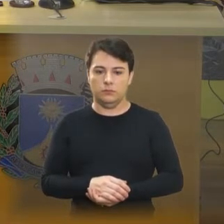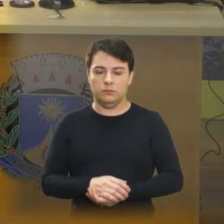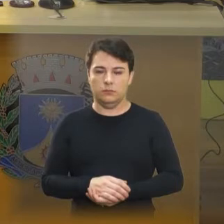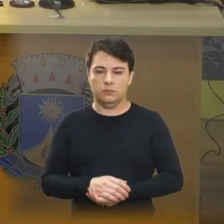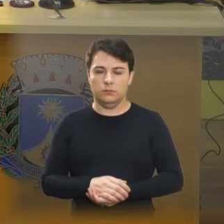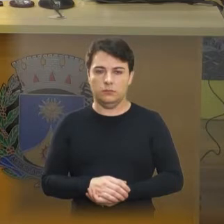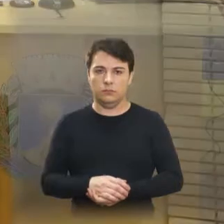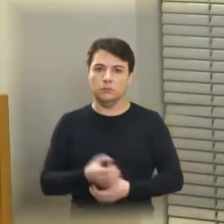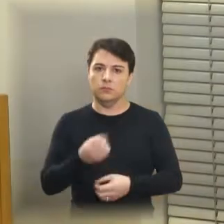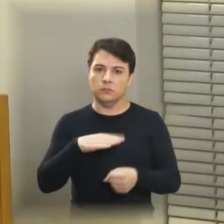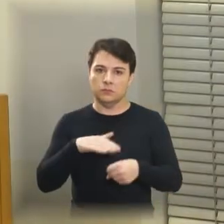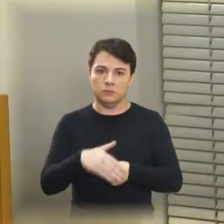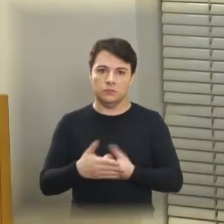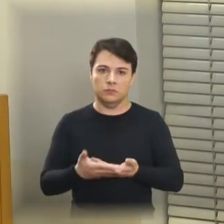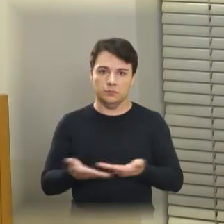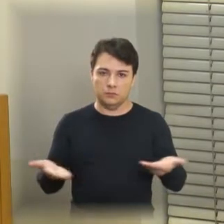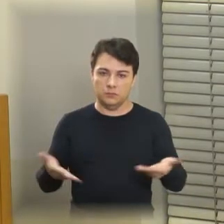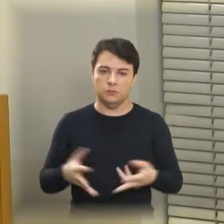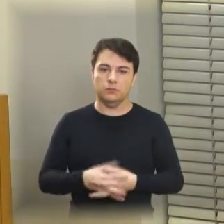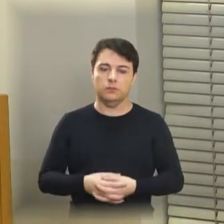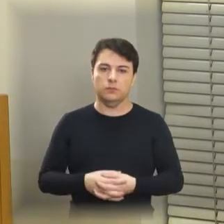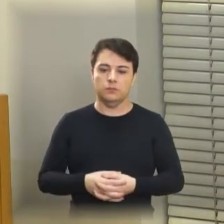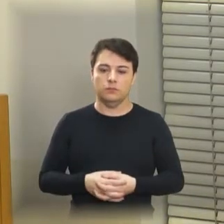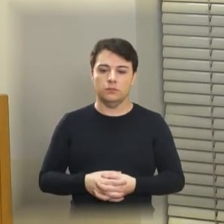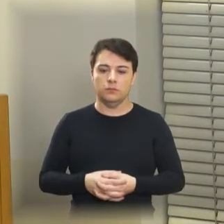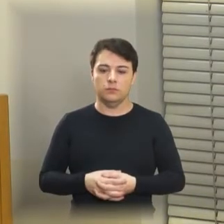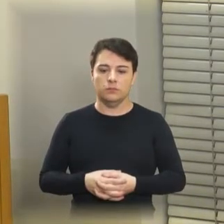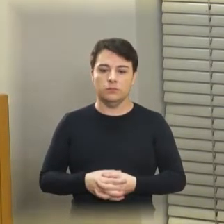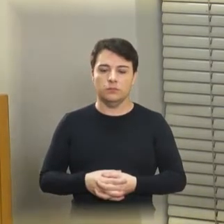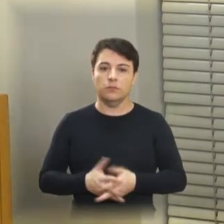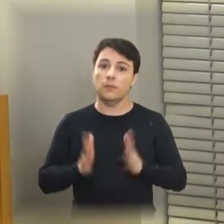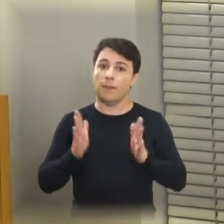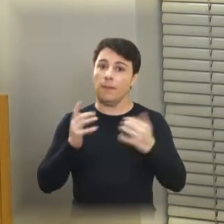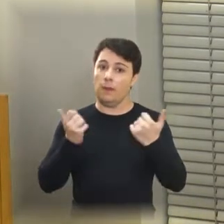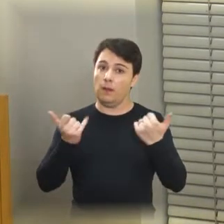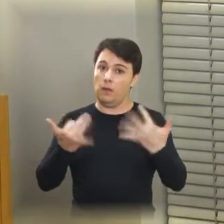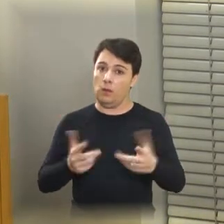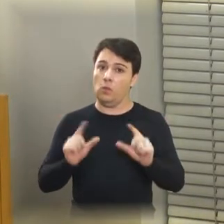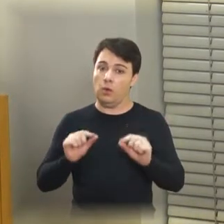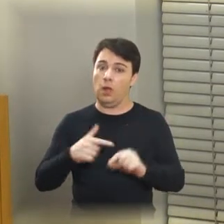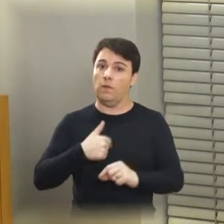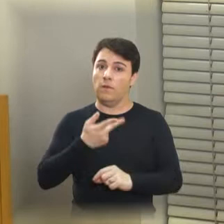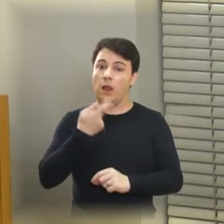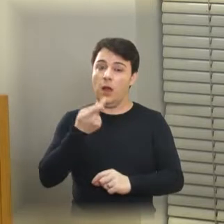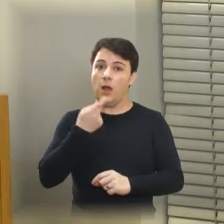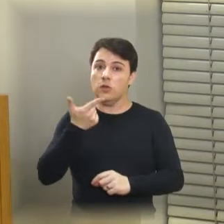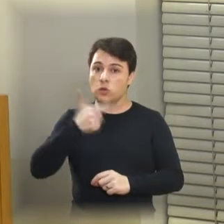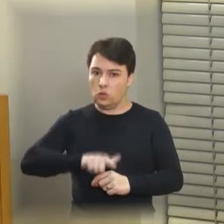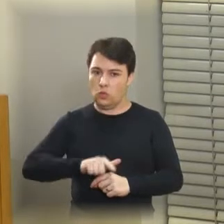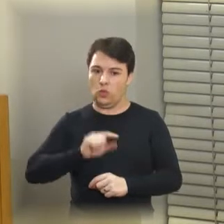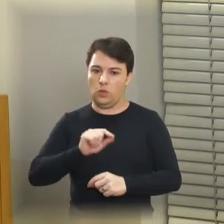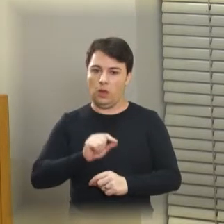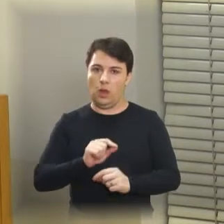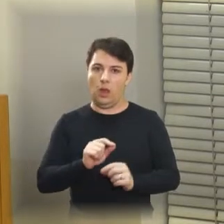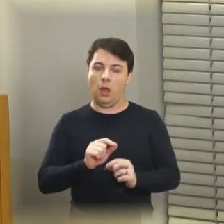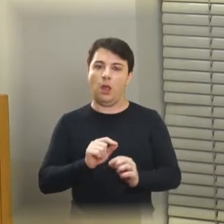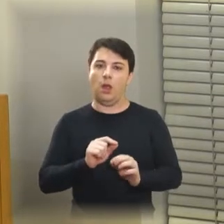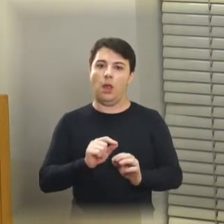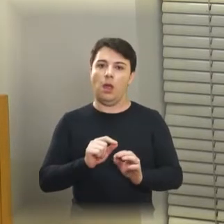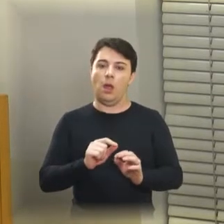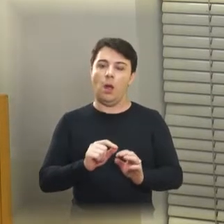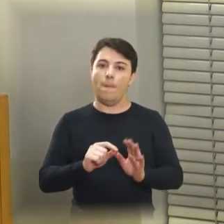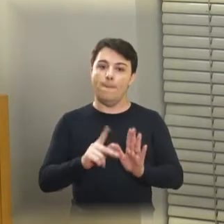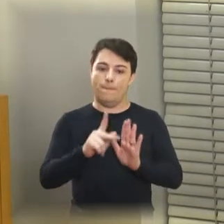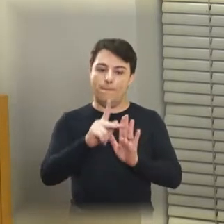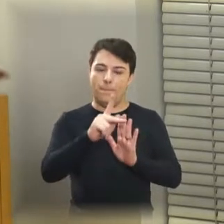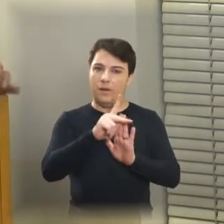Bom, boa noite a todos. O que já foi colocado, só reforçando, realmente o projeto não veio ainda para a